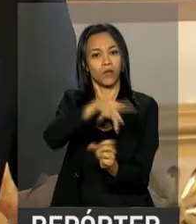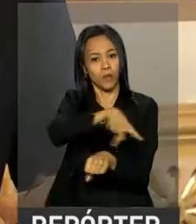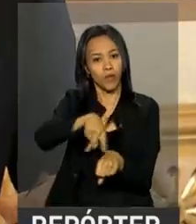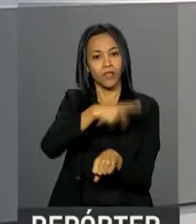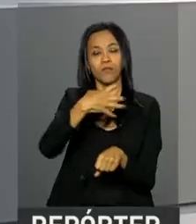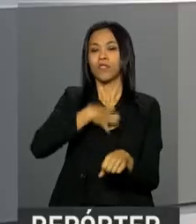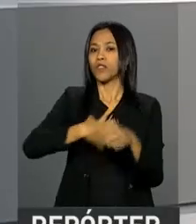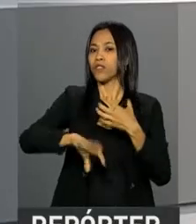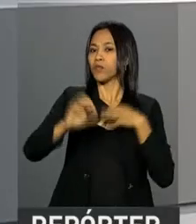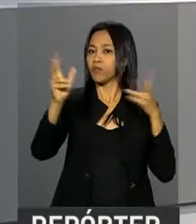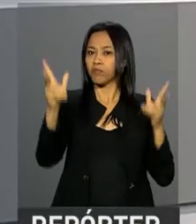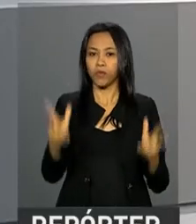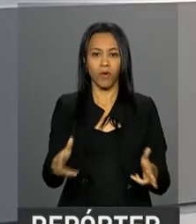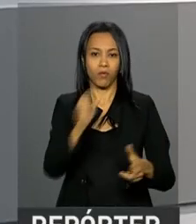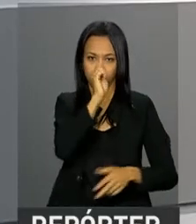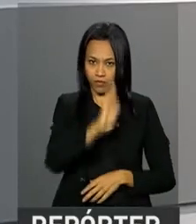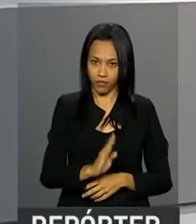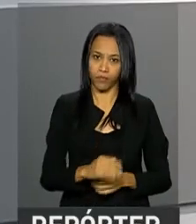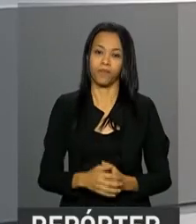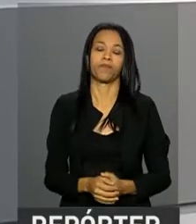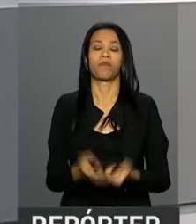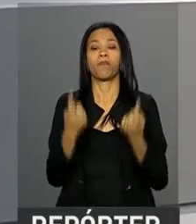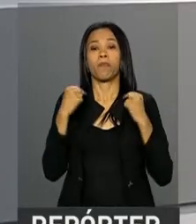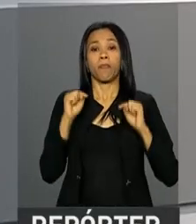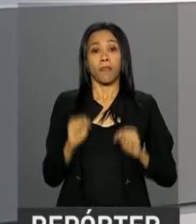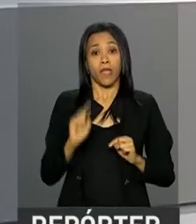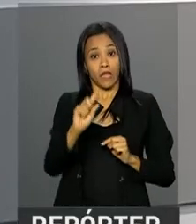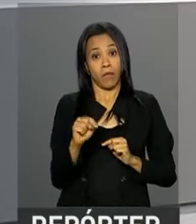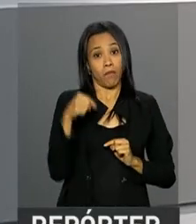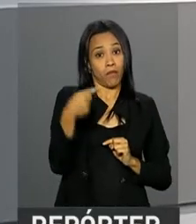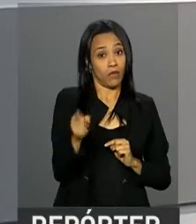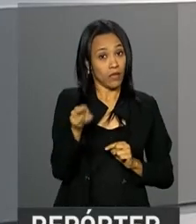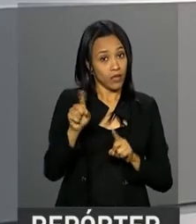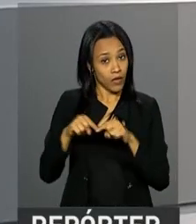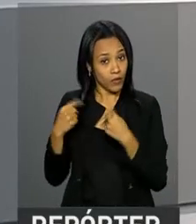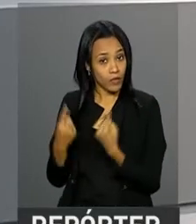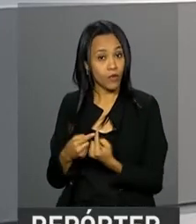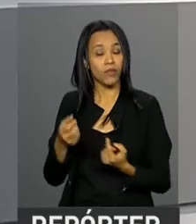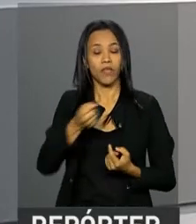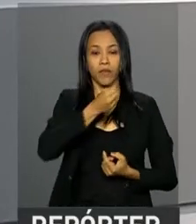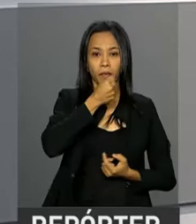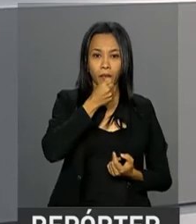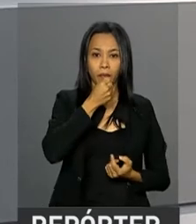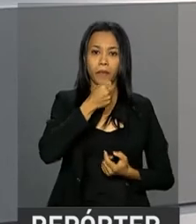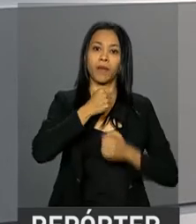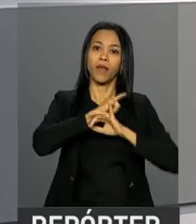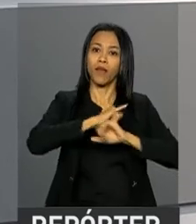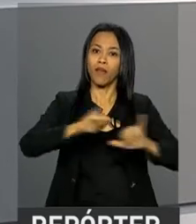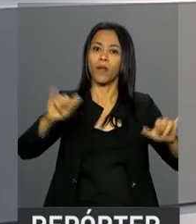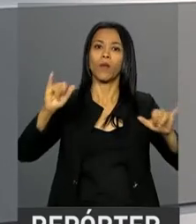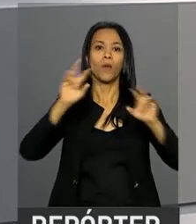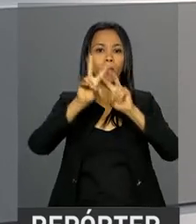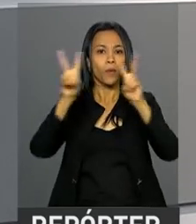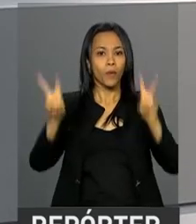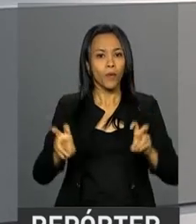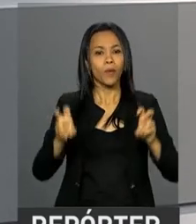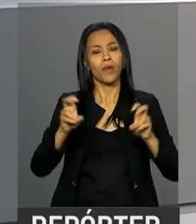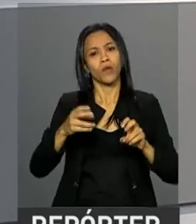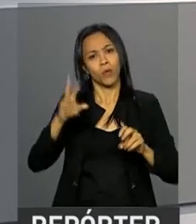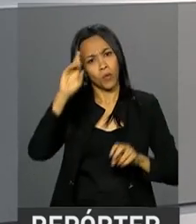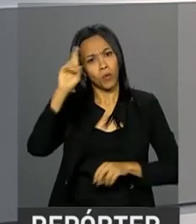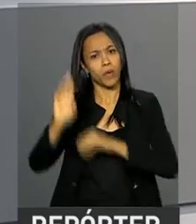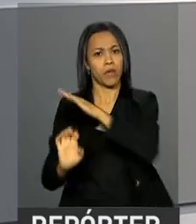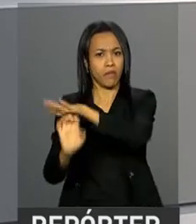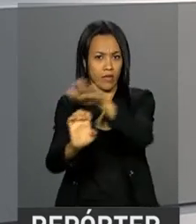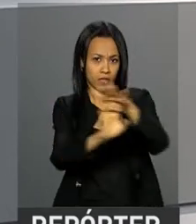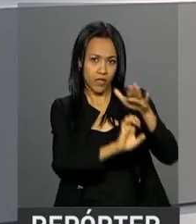brasil e após o parlamento temer conversou com os jornalistas ele falou sobre a reunião kombi com empresários noruegueses